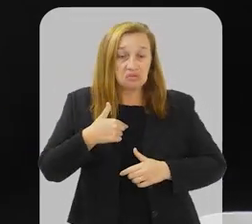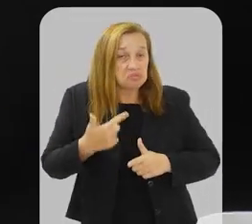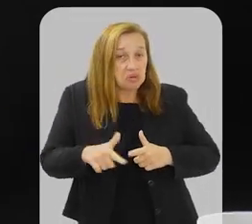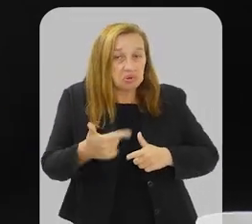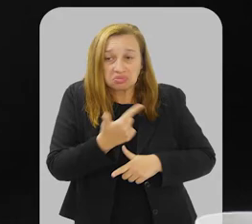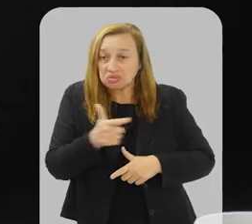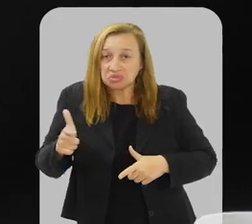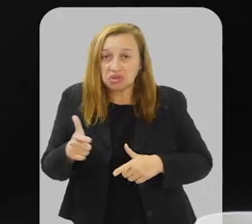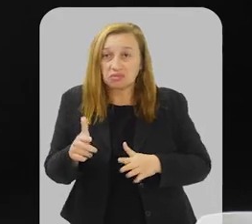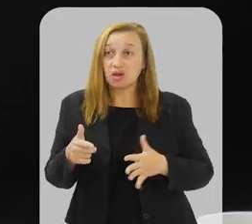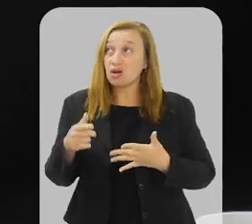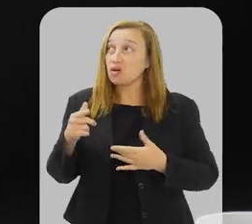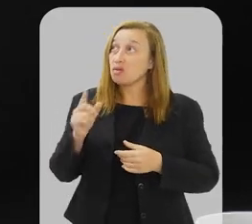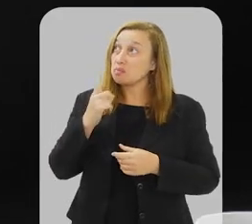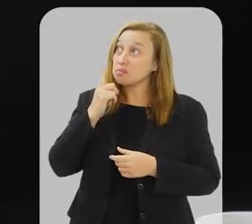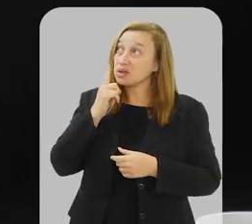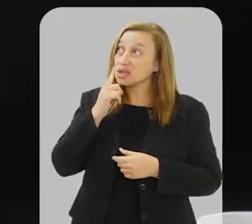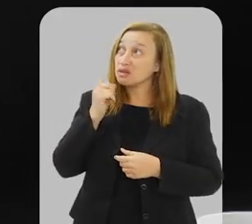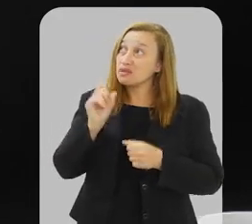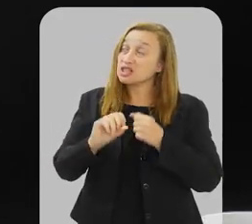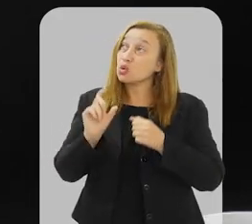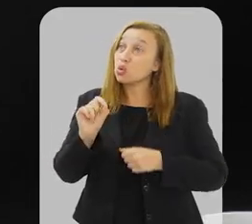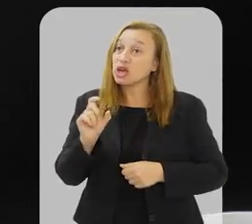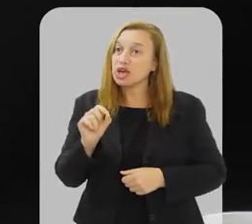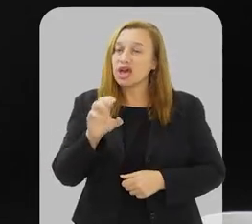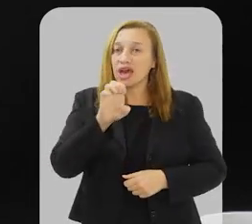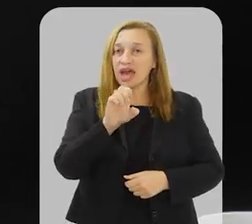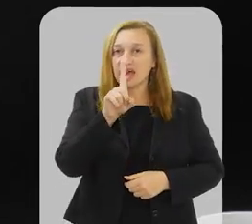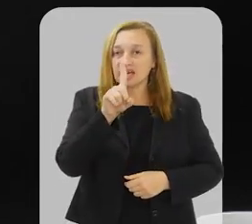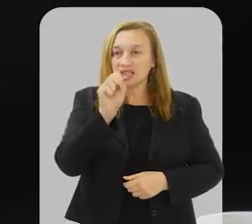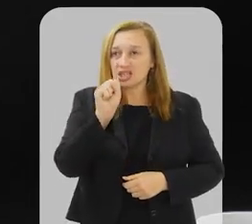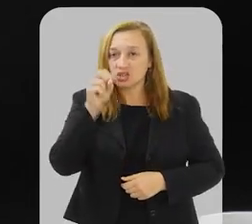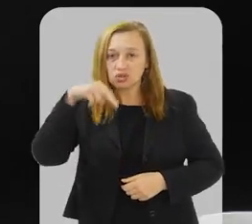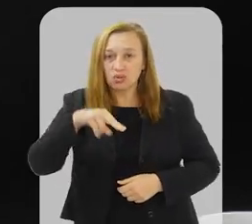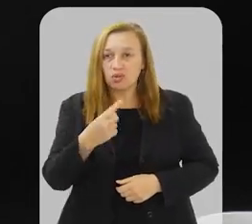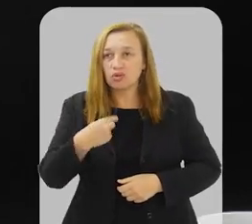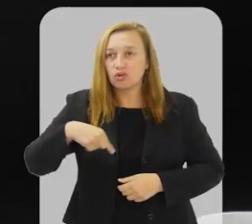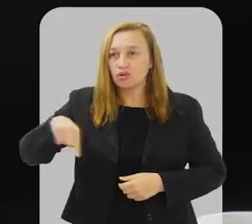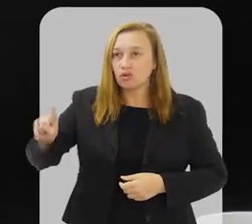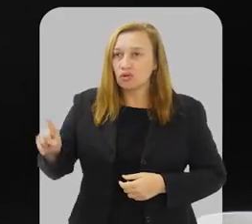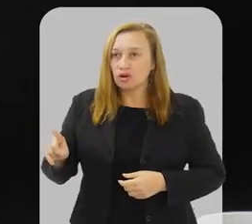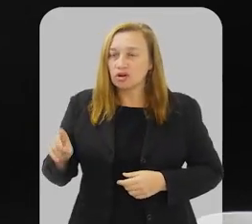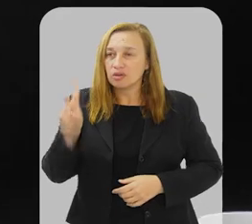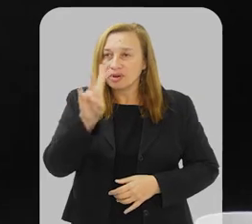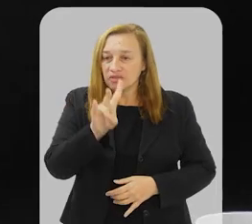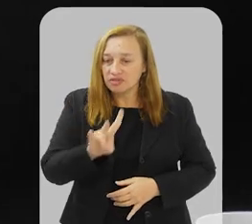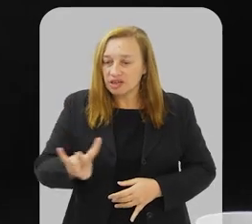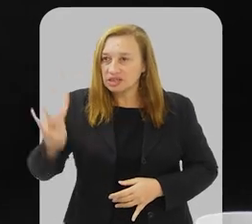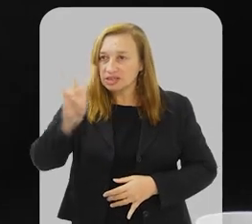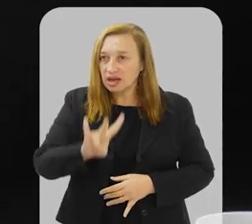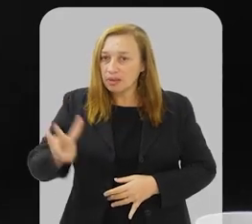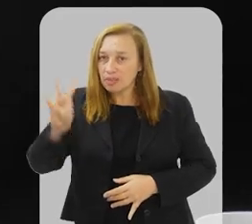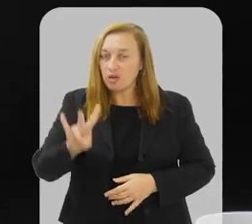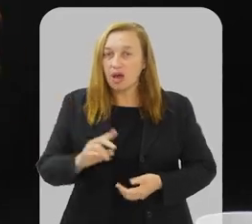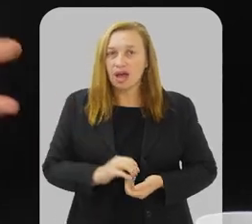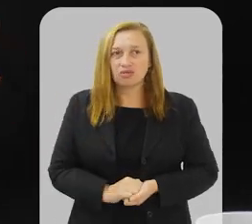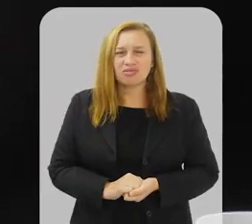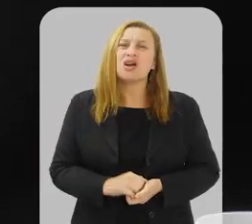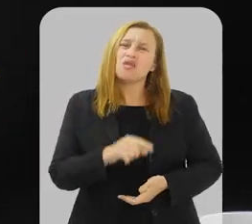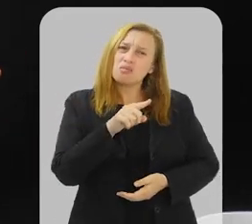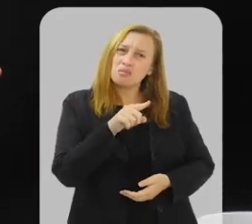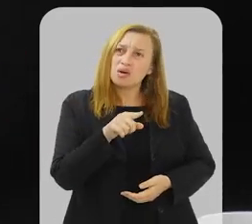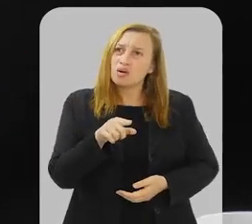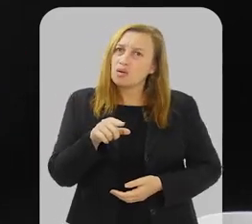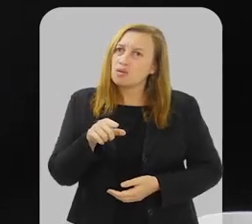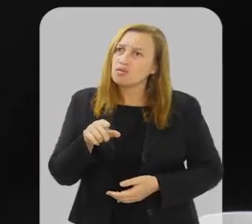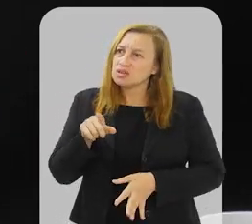mim zero problema e eu falei cara que que eu vou fazer o Edson Pereira tinha ido para Vila Isabel e me liga e fala eu quero você aqui eu falei mas você já tem